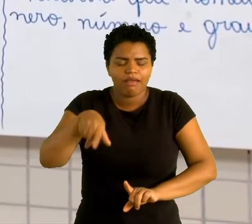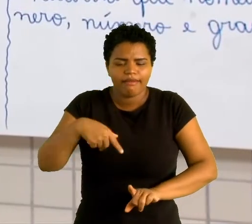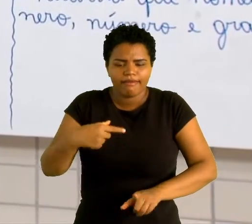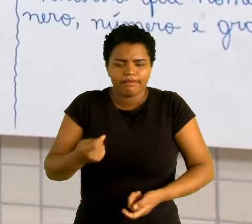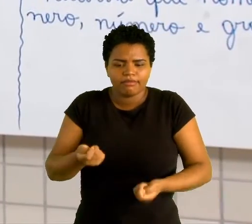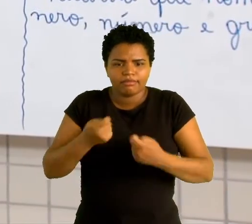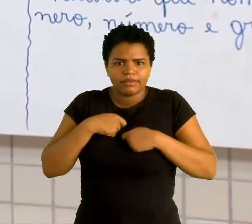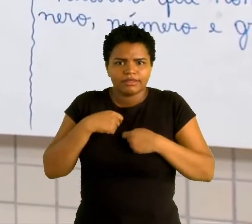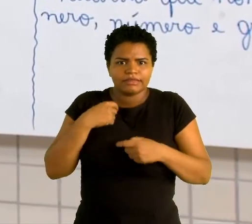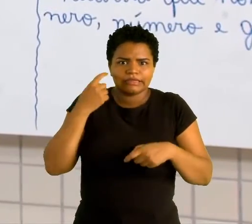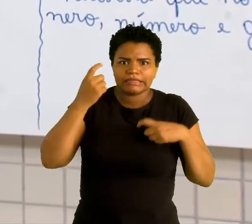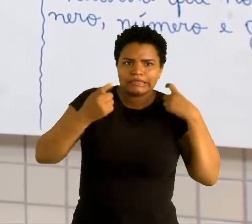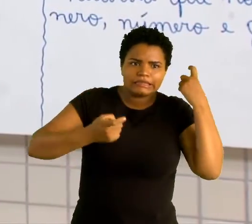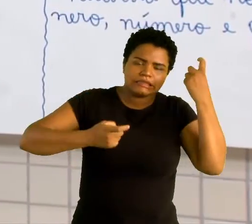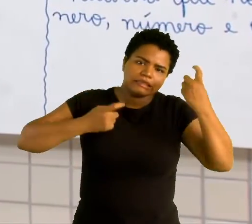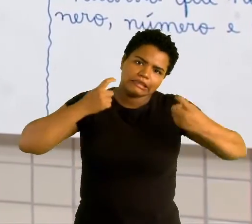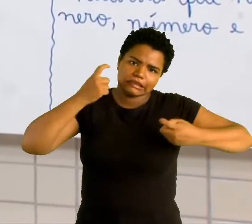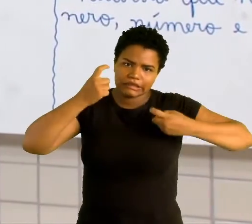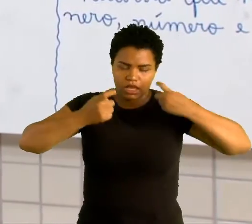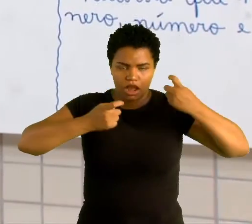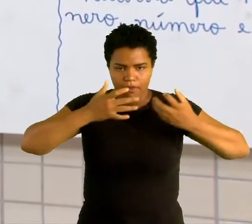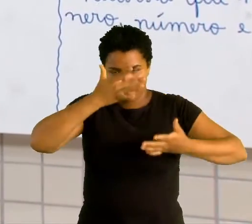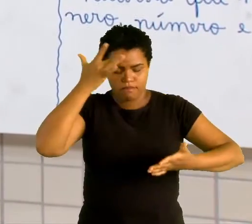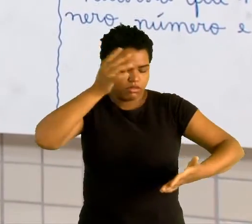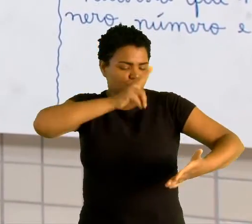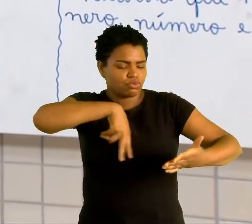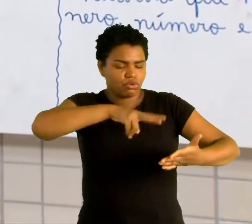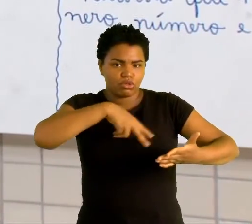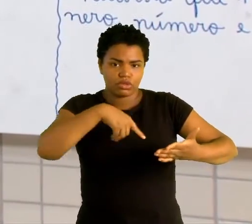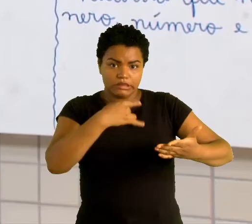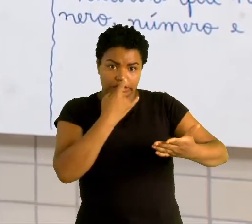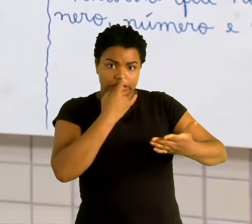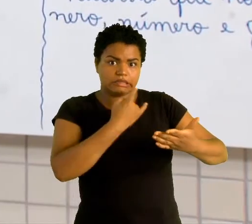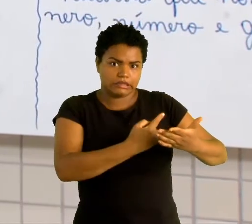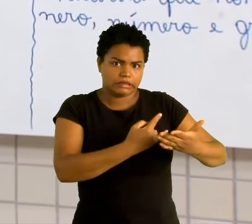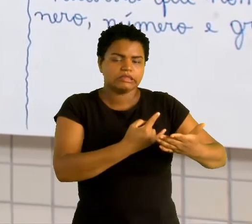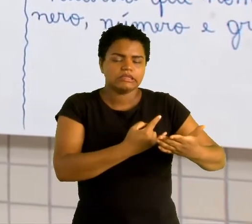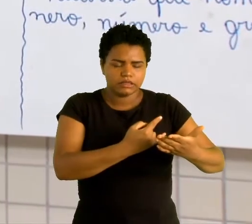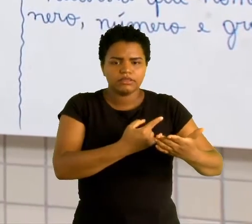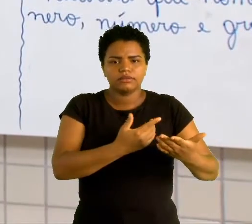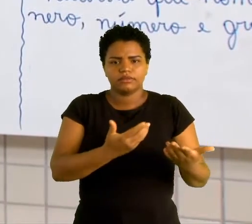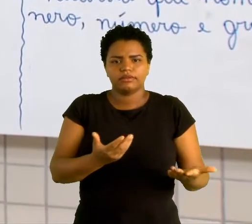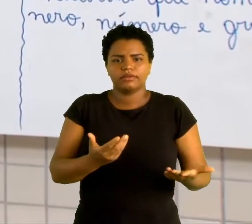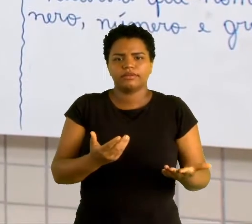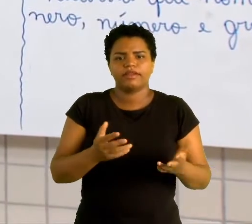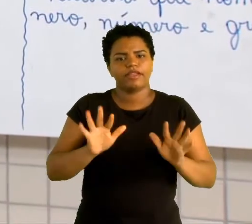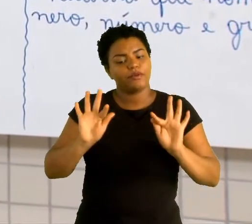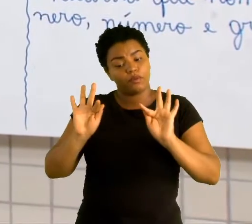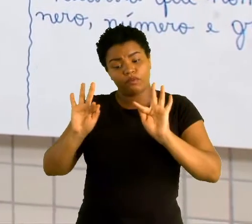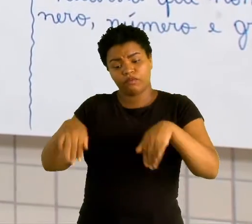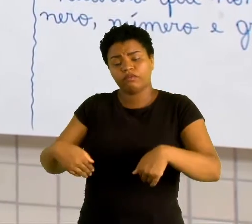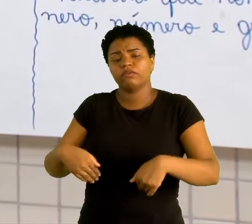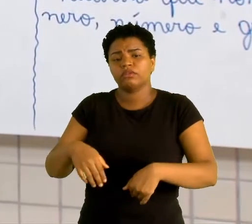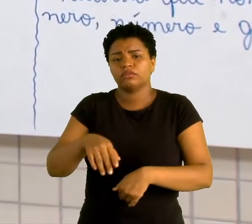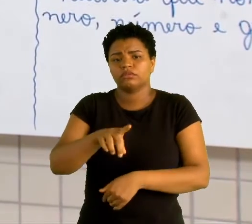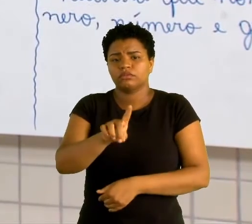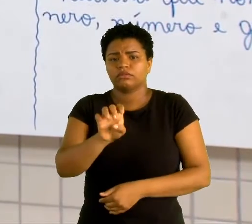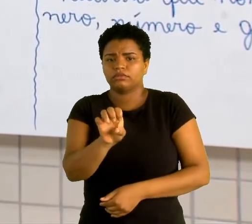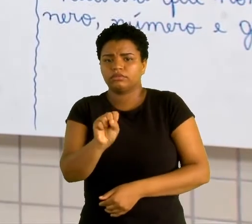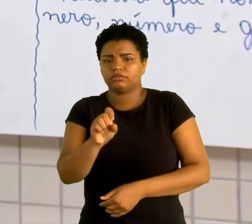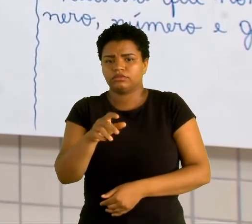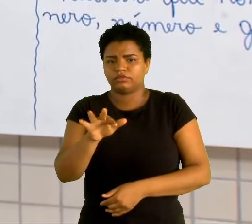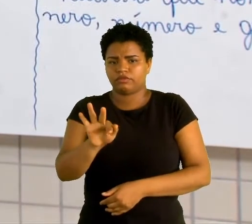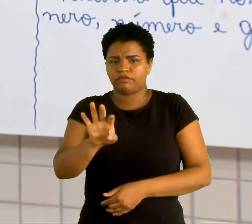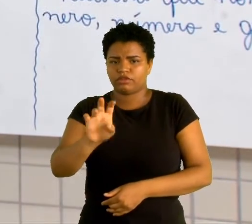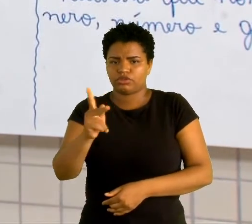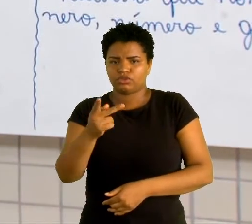de preocupação que o leitor fica ao realizar uma leitura. E o desfecho, vai ser a conclusão, vai